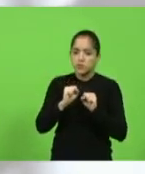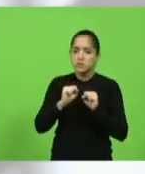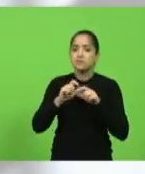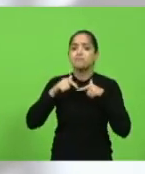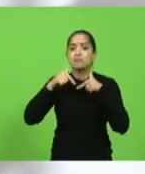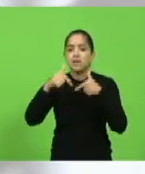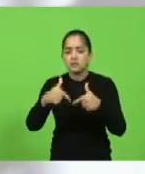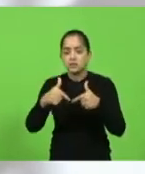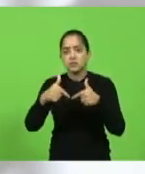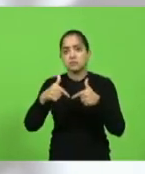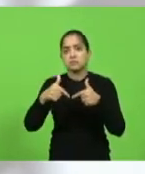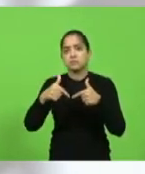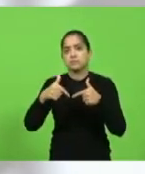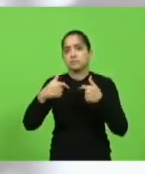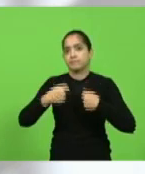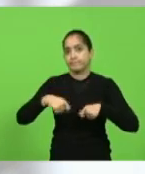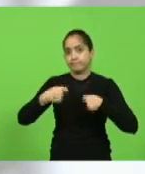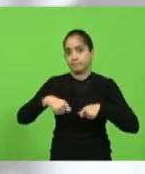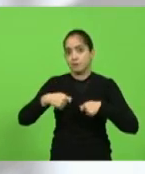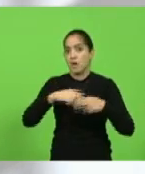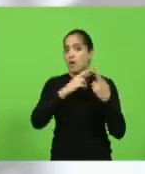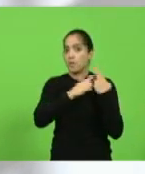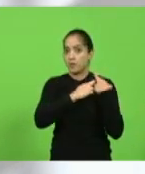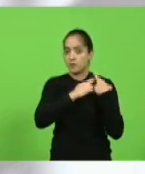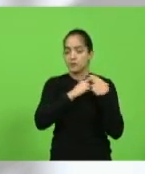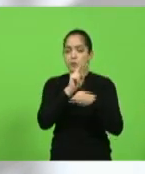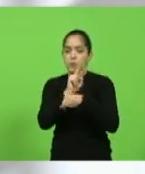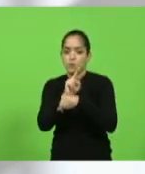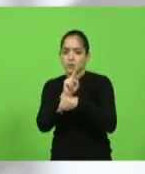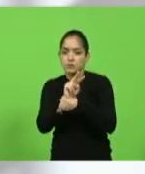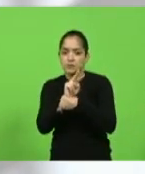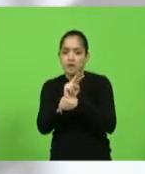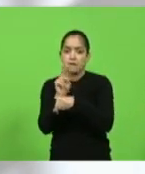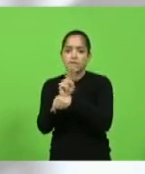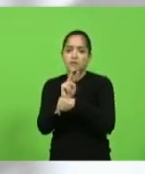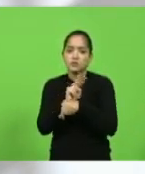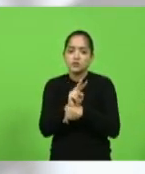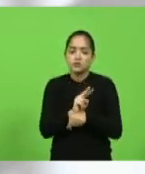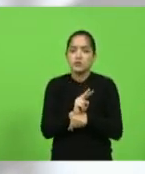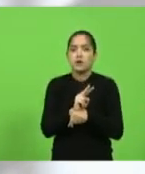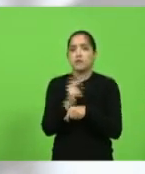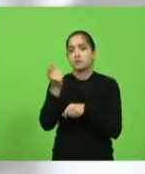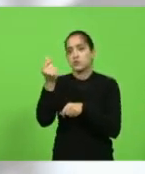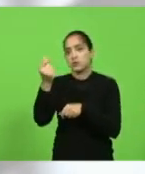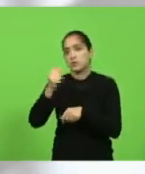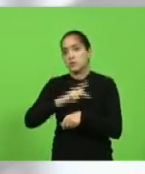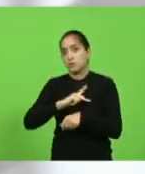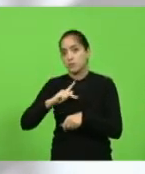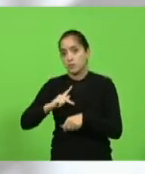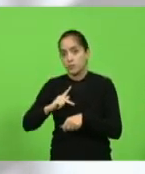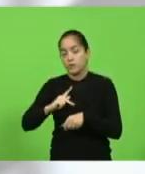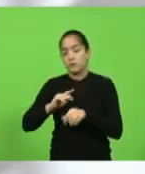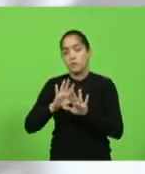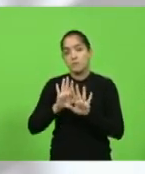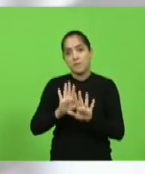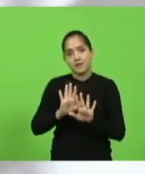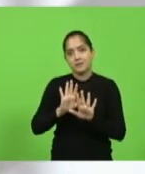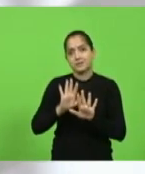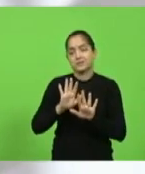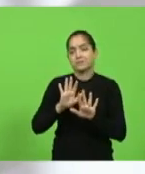dano, tendo a obrigação de cuidar, proteger e vigiar os cofres públicos. Porém, assim não o